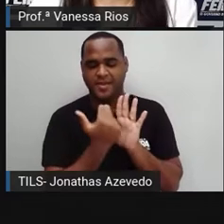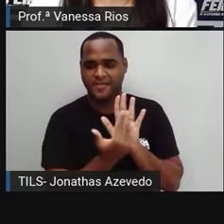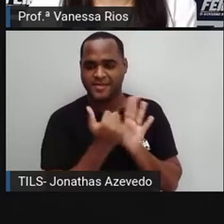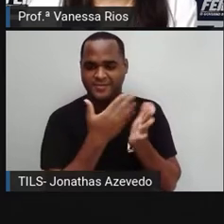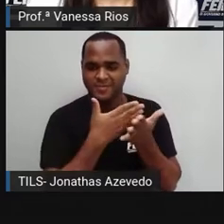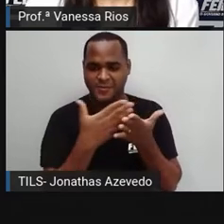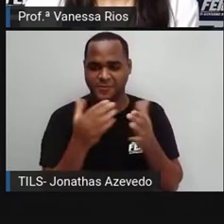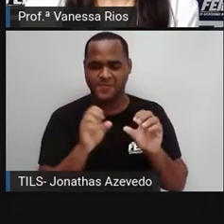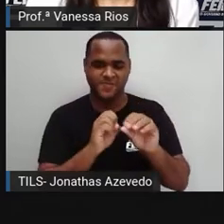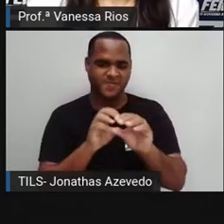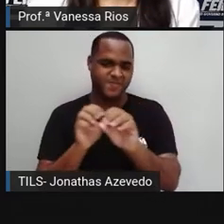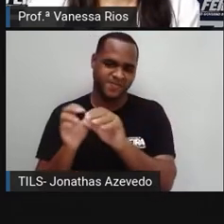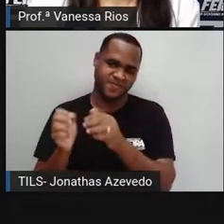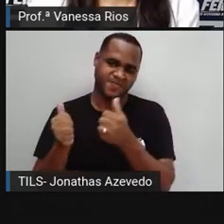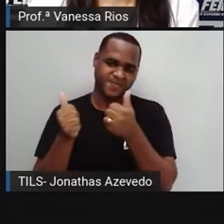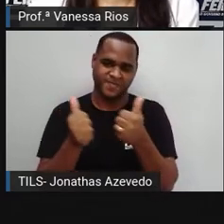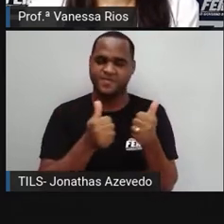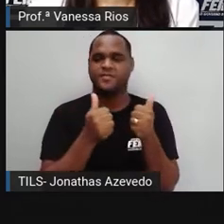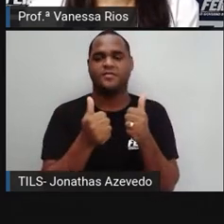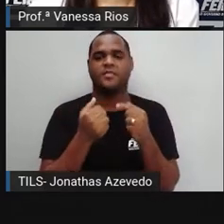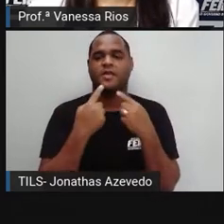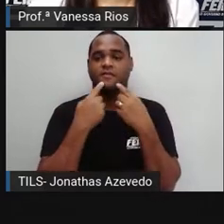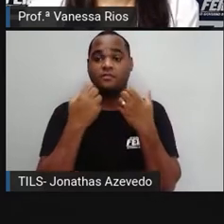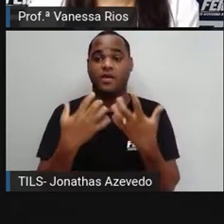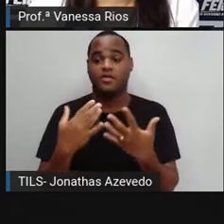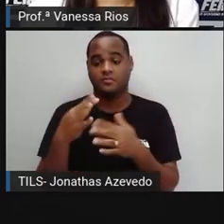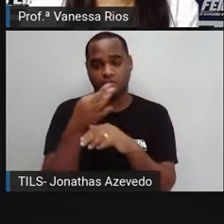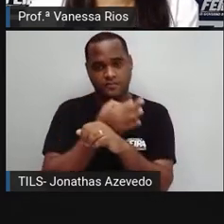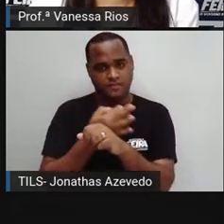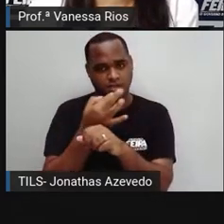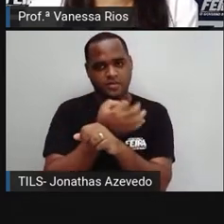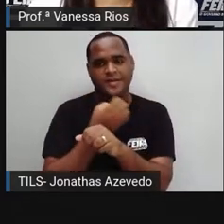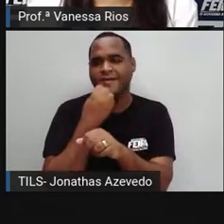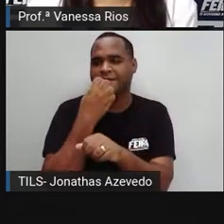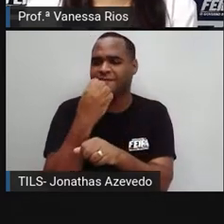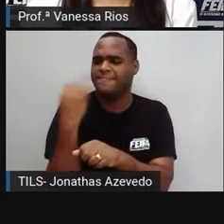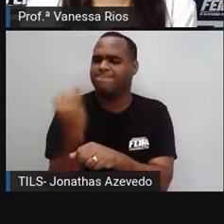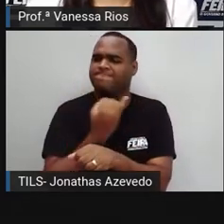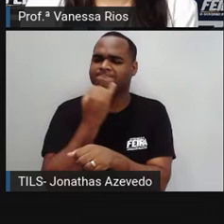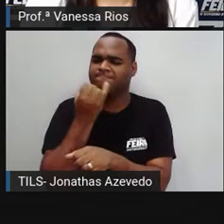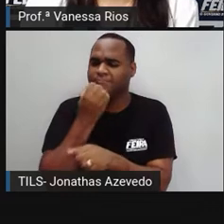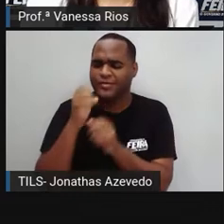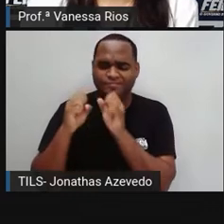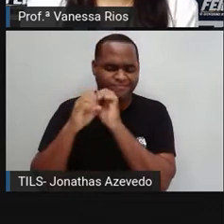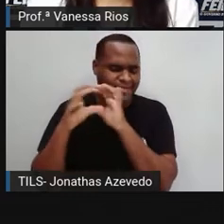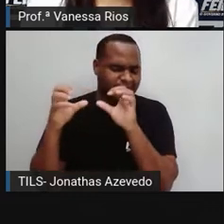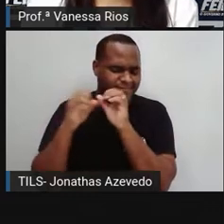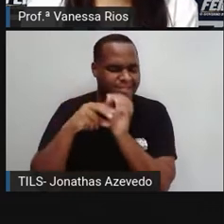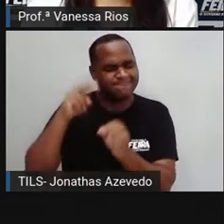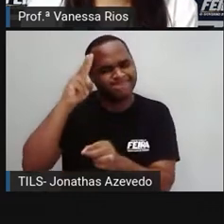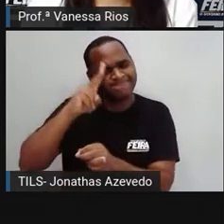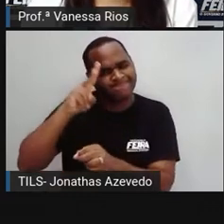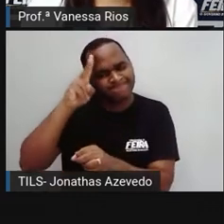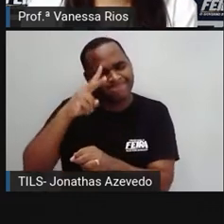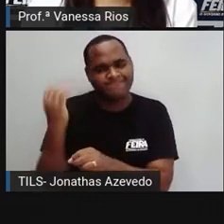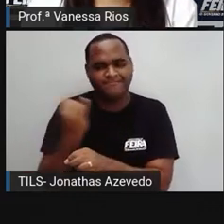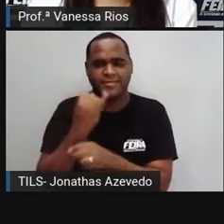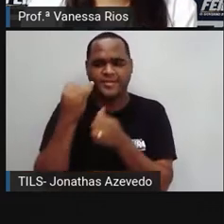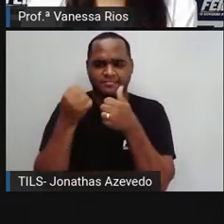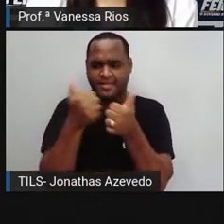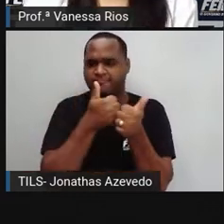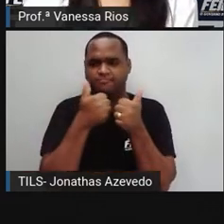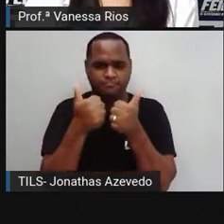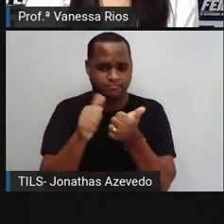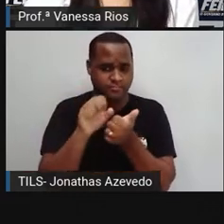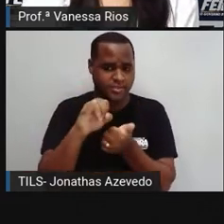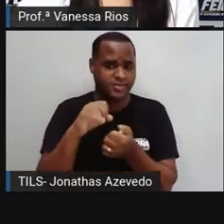nossa aula. Quando se fala em férias, viajar é sempre uma das ações mais lembradas.